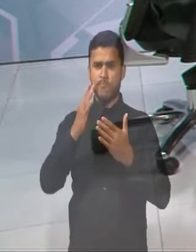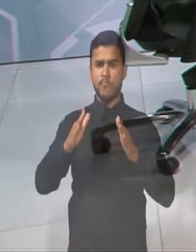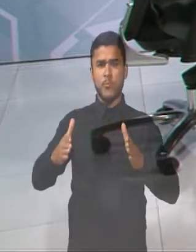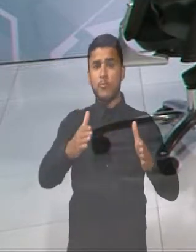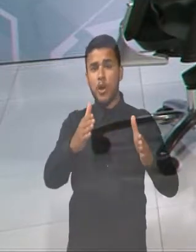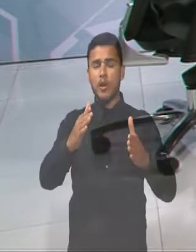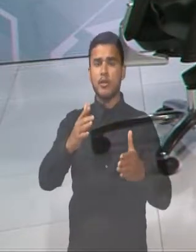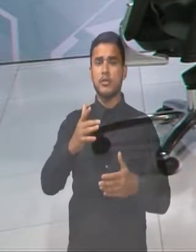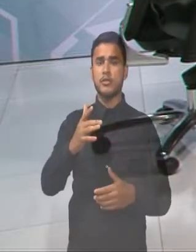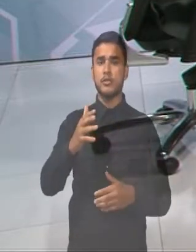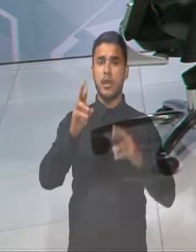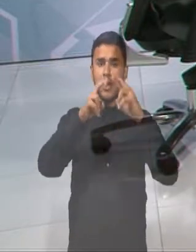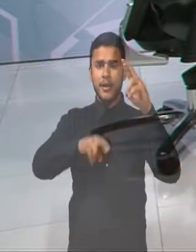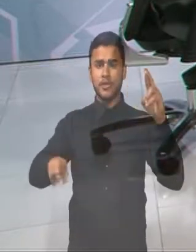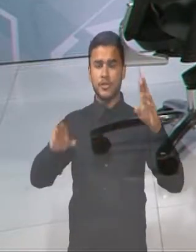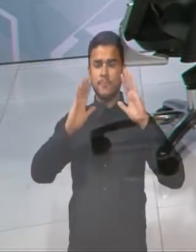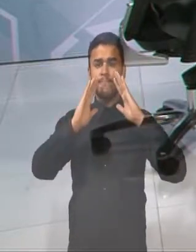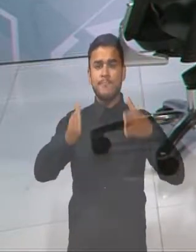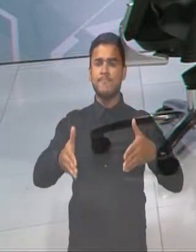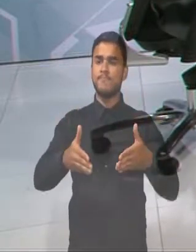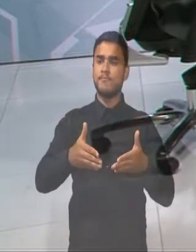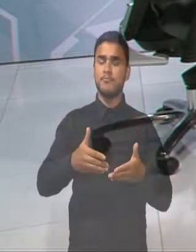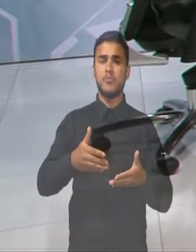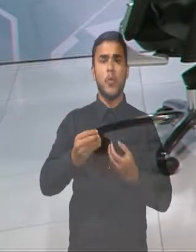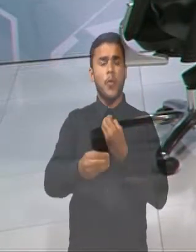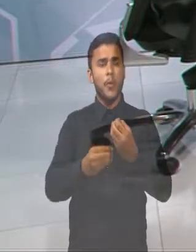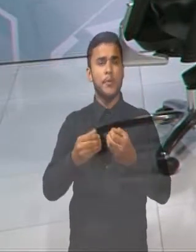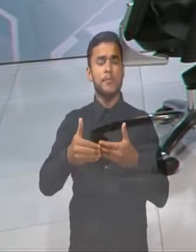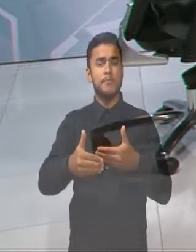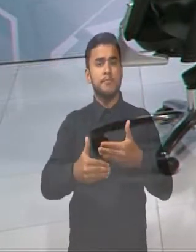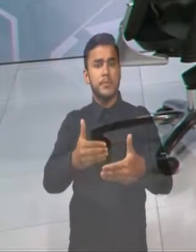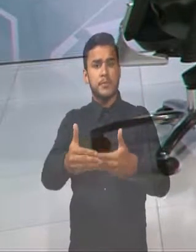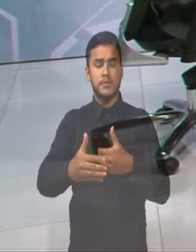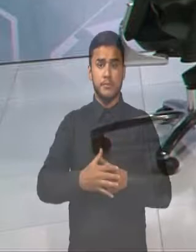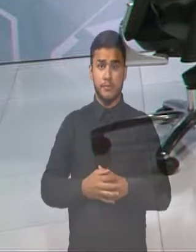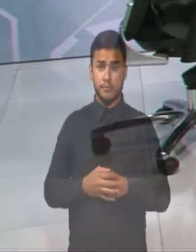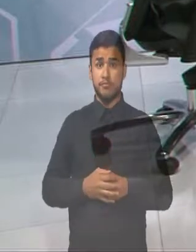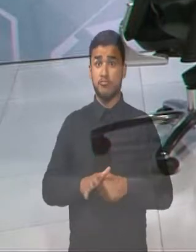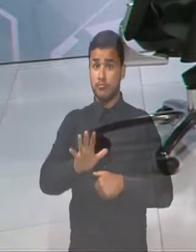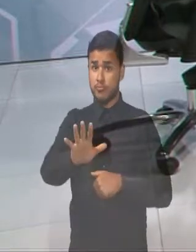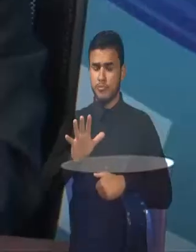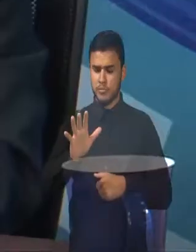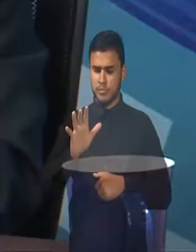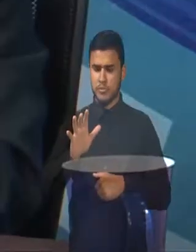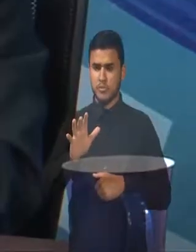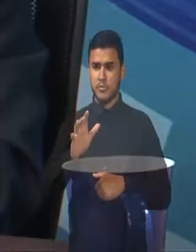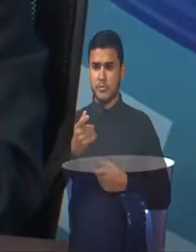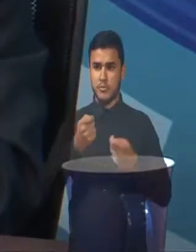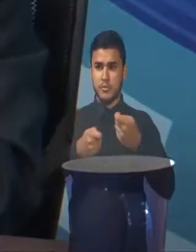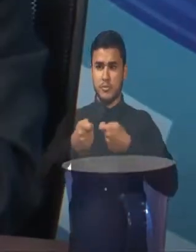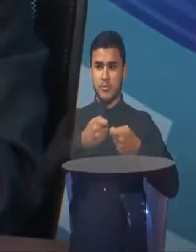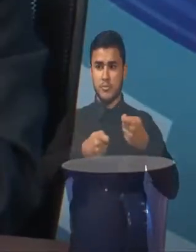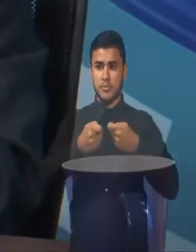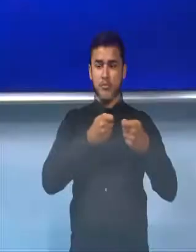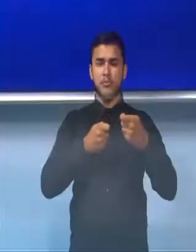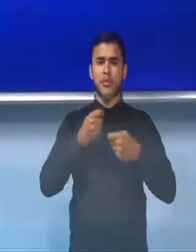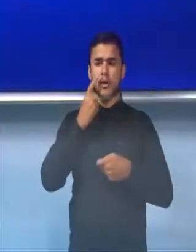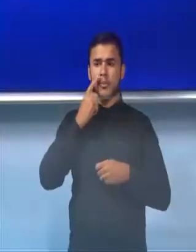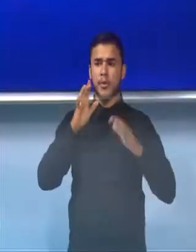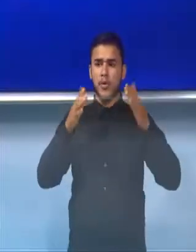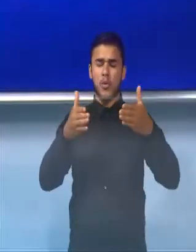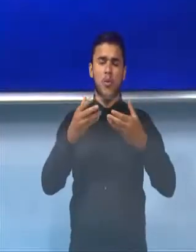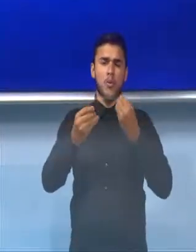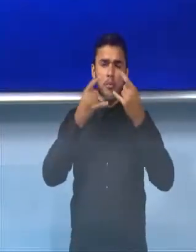a infraestrutura lá eram as crenças naquele momento. Então, a gente considerar essa história que a economia é infraestrutura é uma coisa muito problemática,